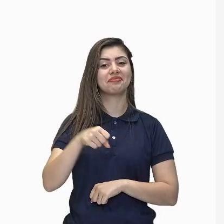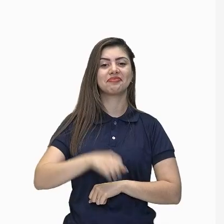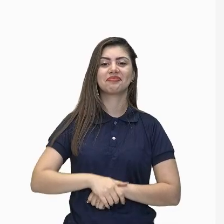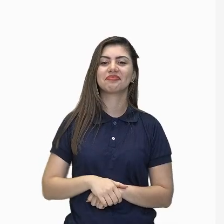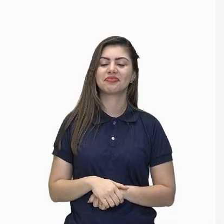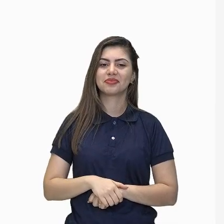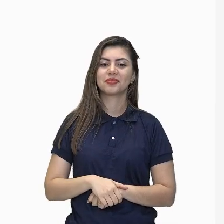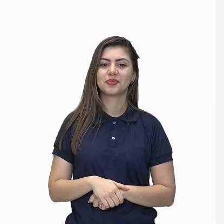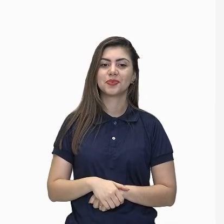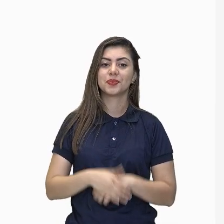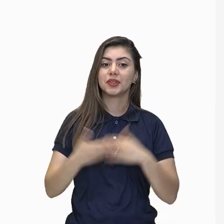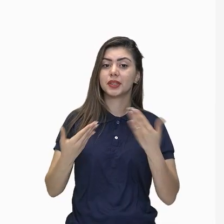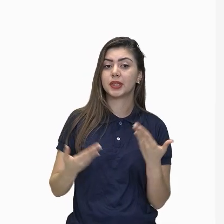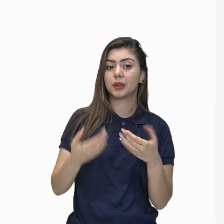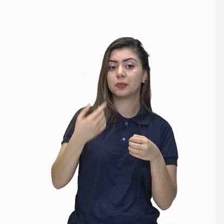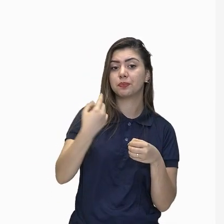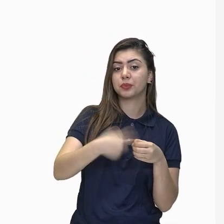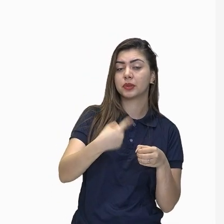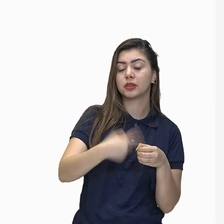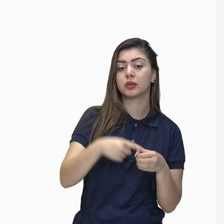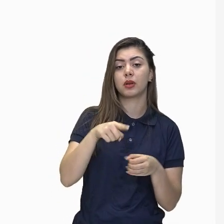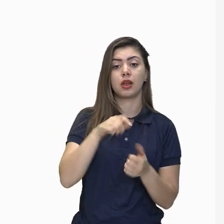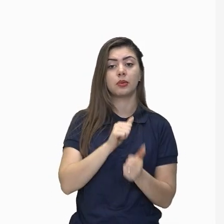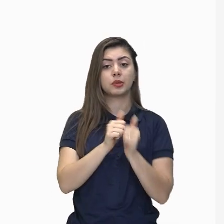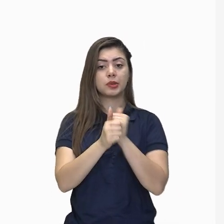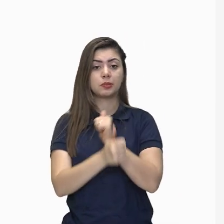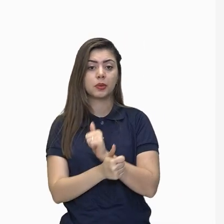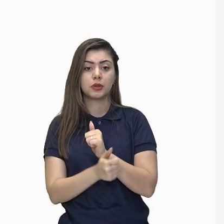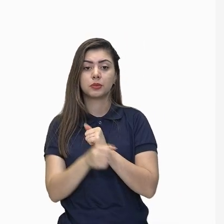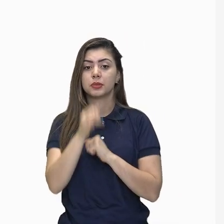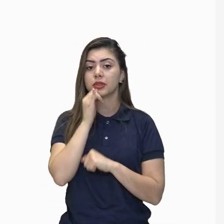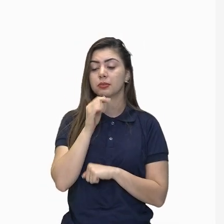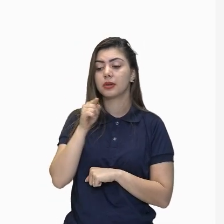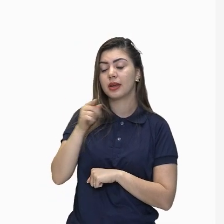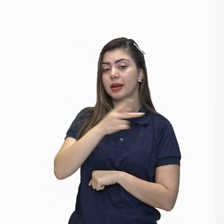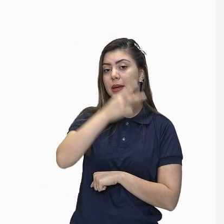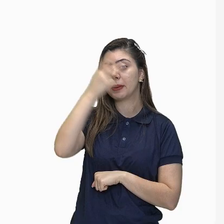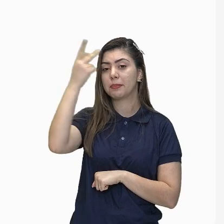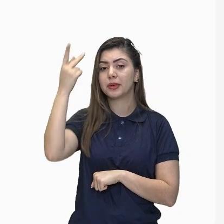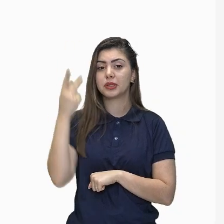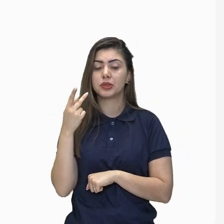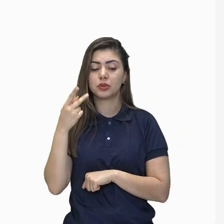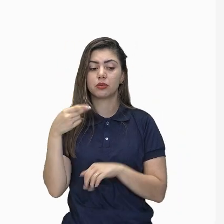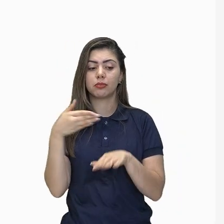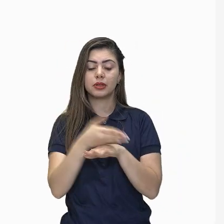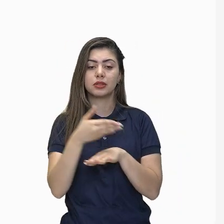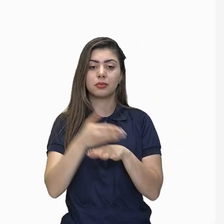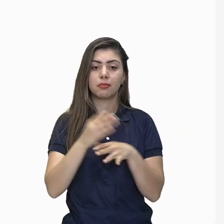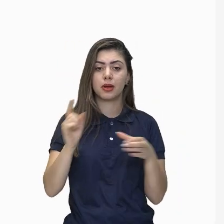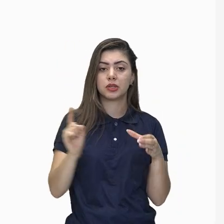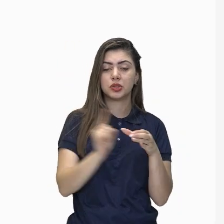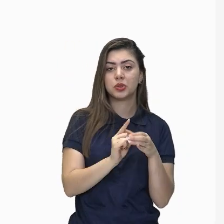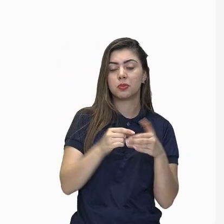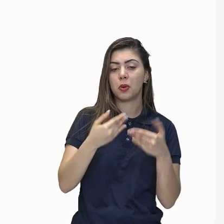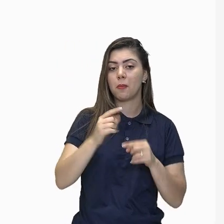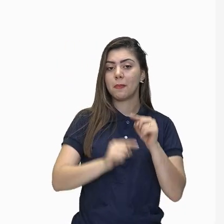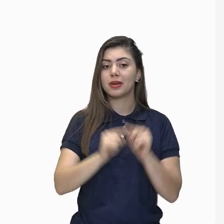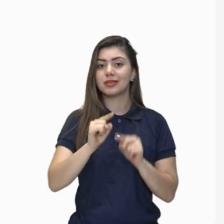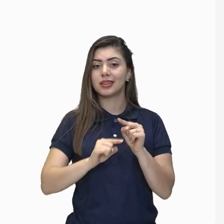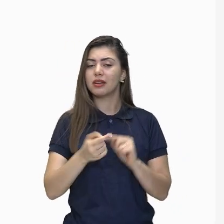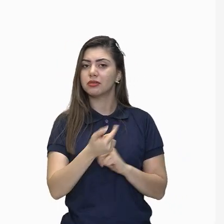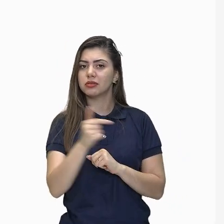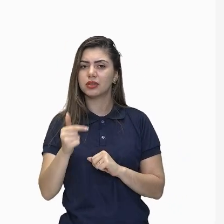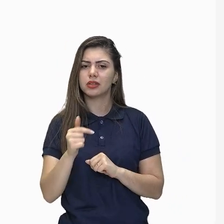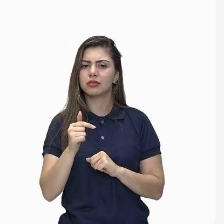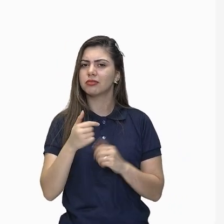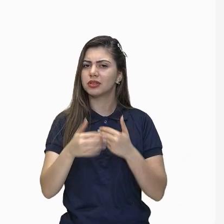só, no interior, o esporte inclui quem não teve acesso a clubes ou equipamentos. Todos podem